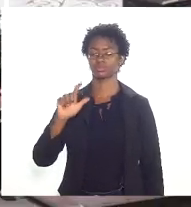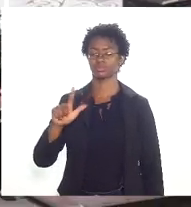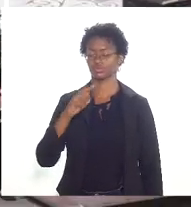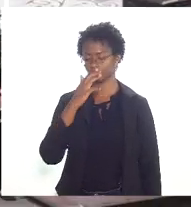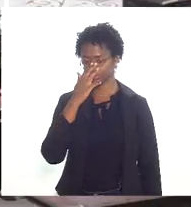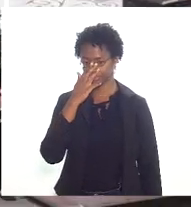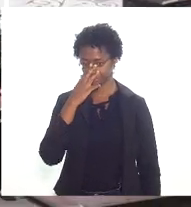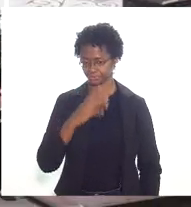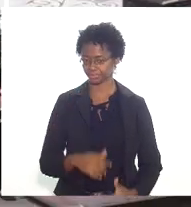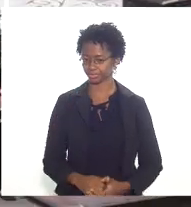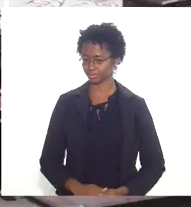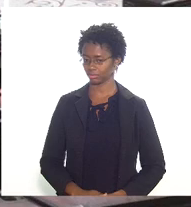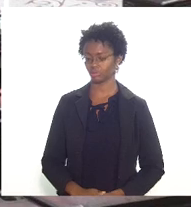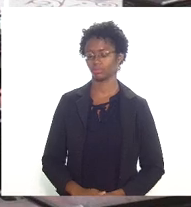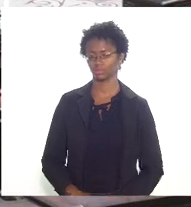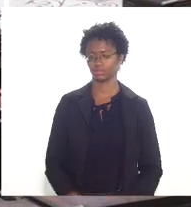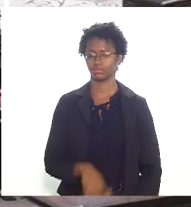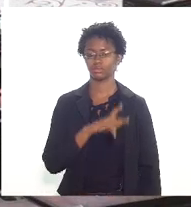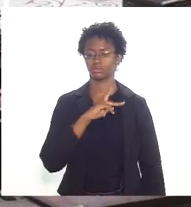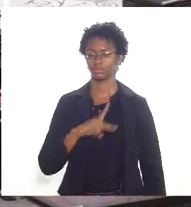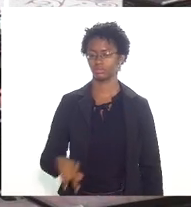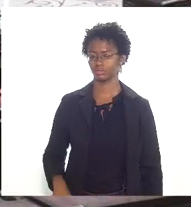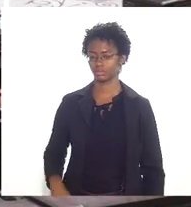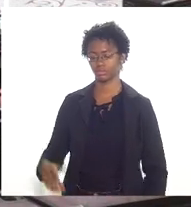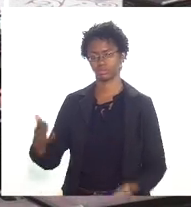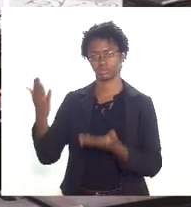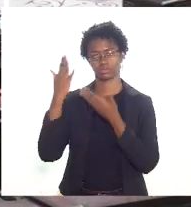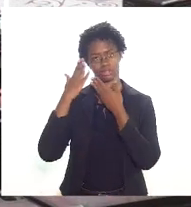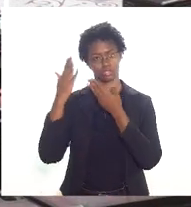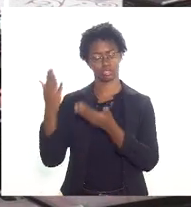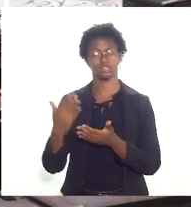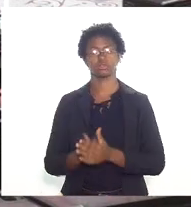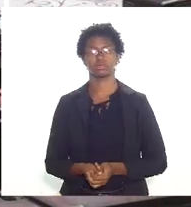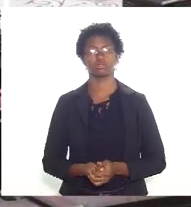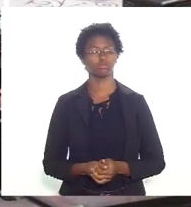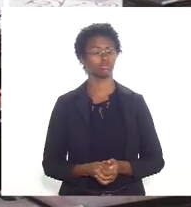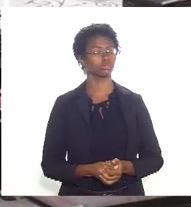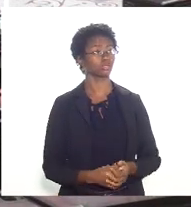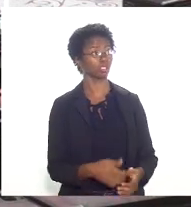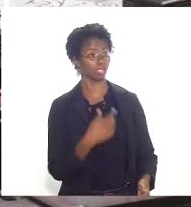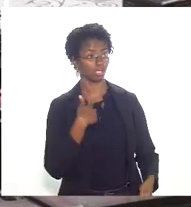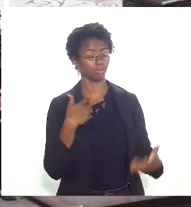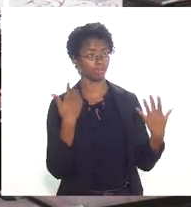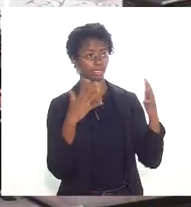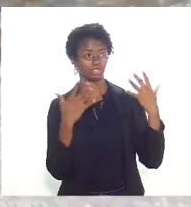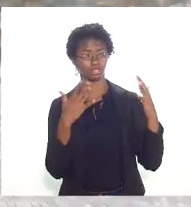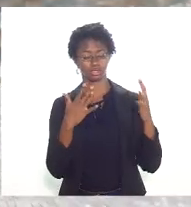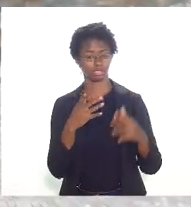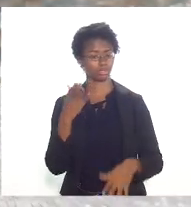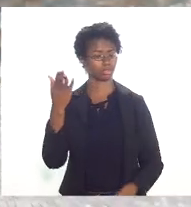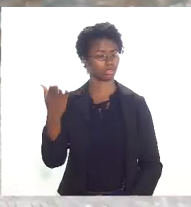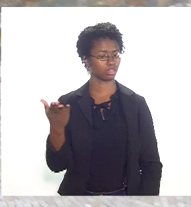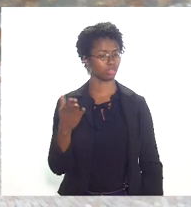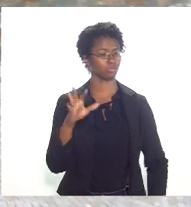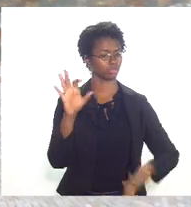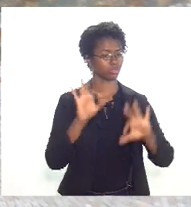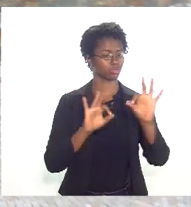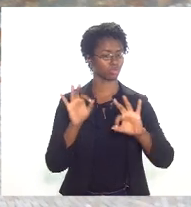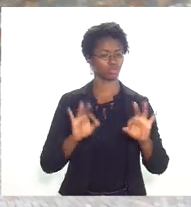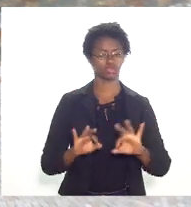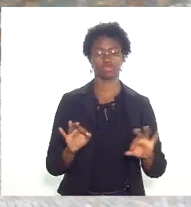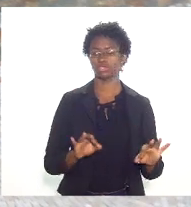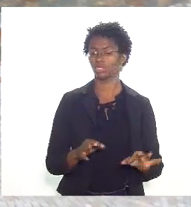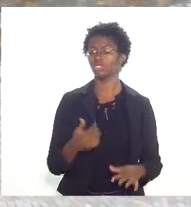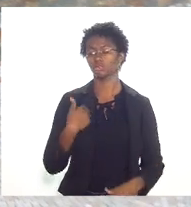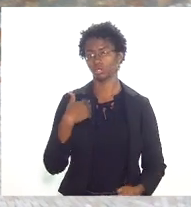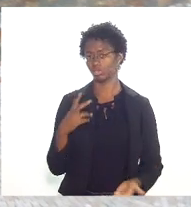o presidente Obrigado por aqui parabenizar o deputado Rodrigo Amorim pelo projeto de grande relevância mágico